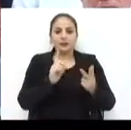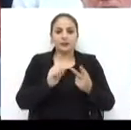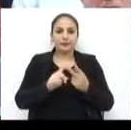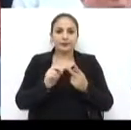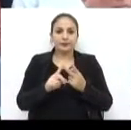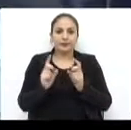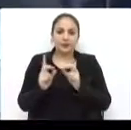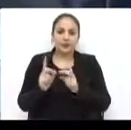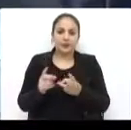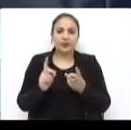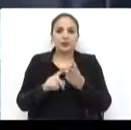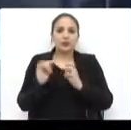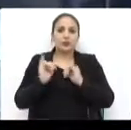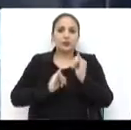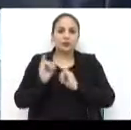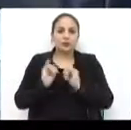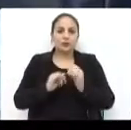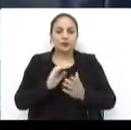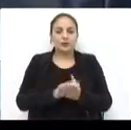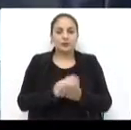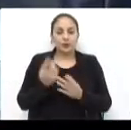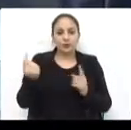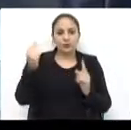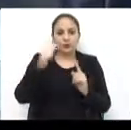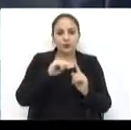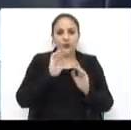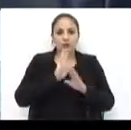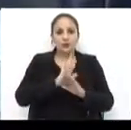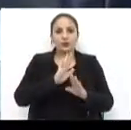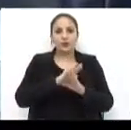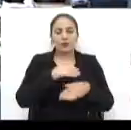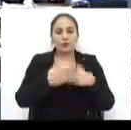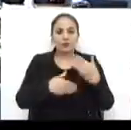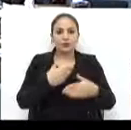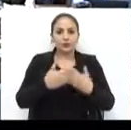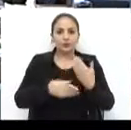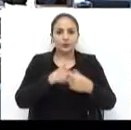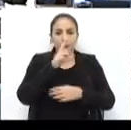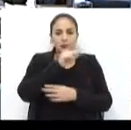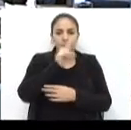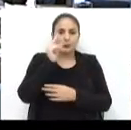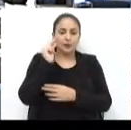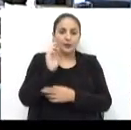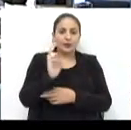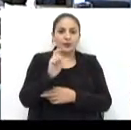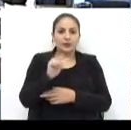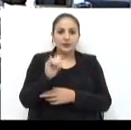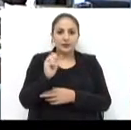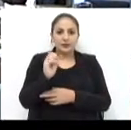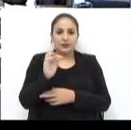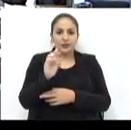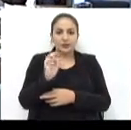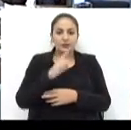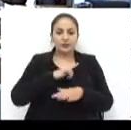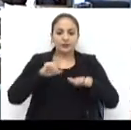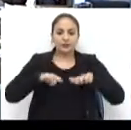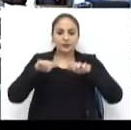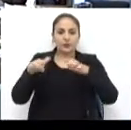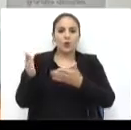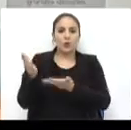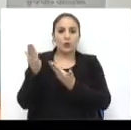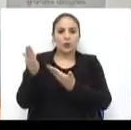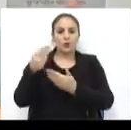ser um visionário e contribuir com o desenvolvimento do nosso município, Elisardo recebeu um título de honra ao